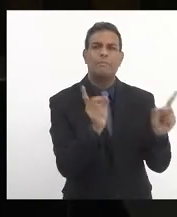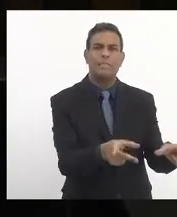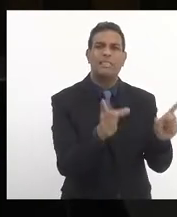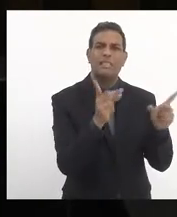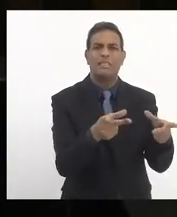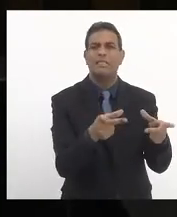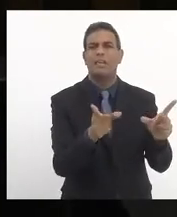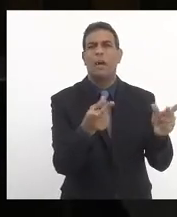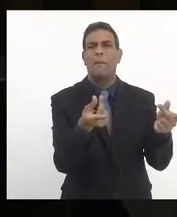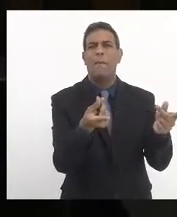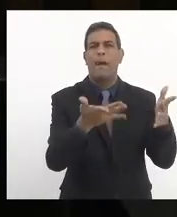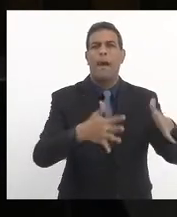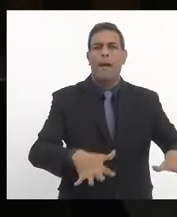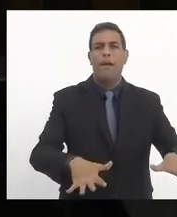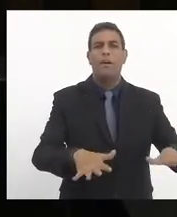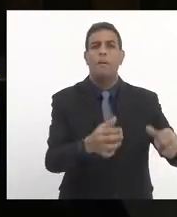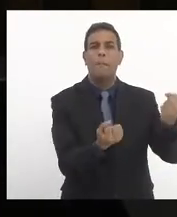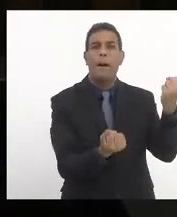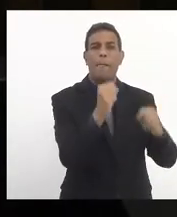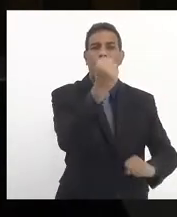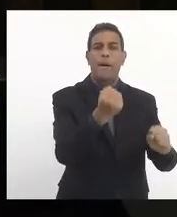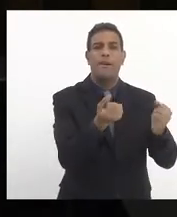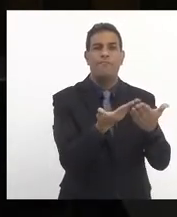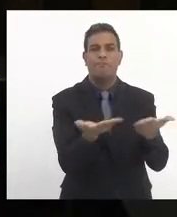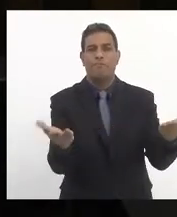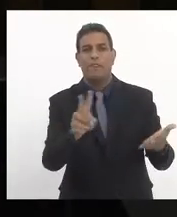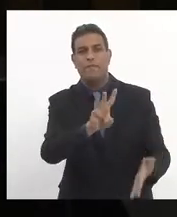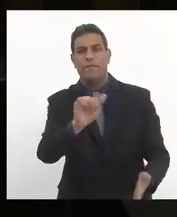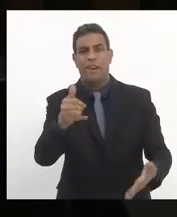acessível, que as indústrias vão querer se instalar lá.